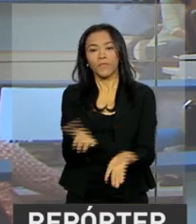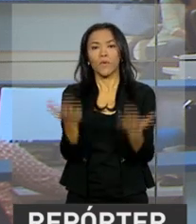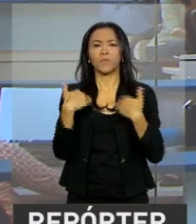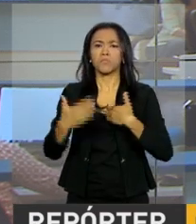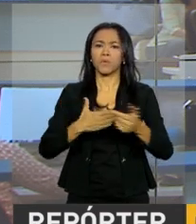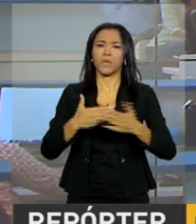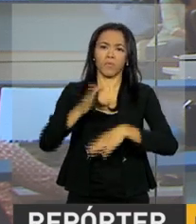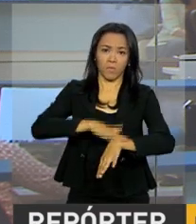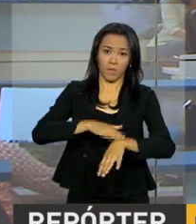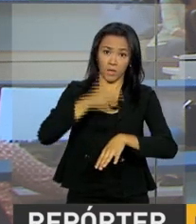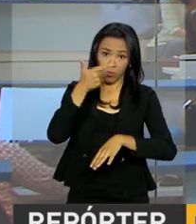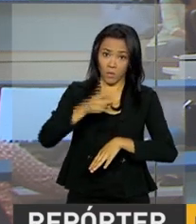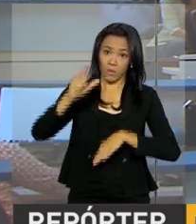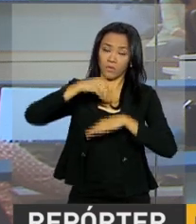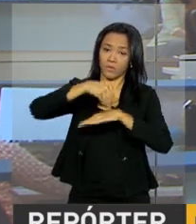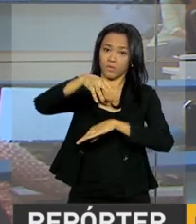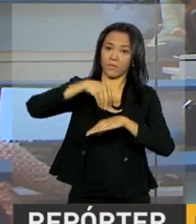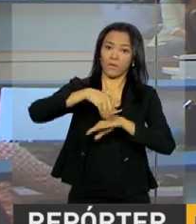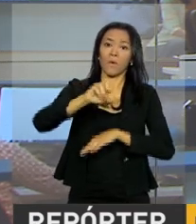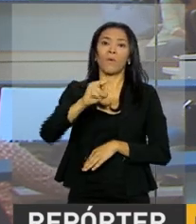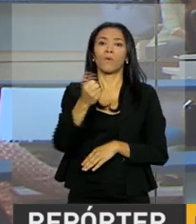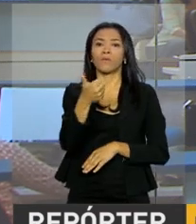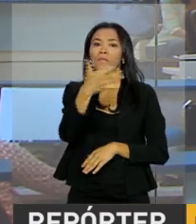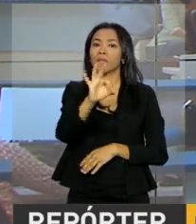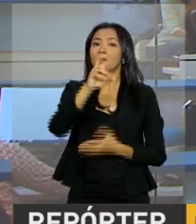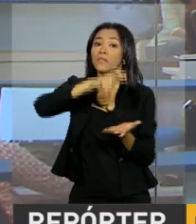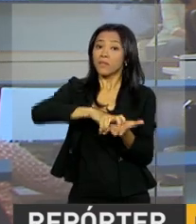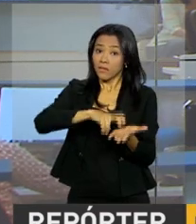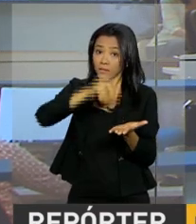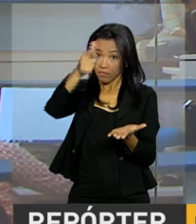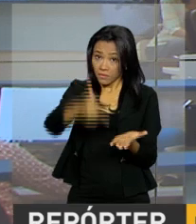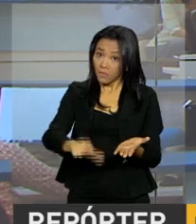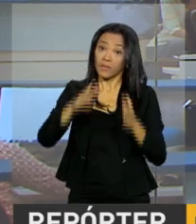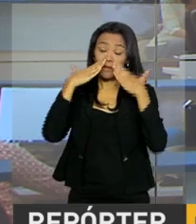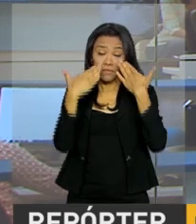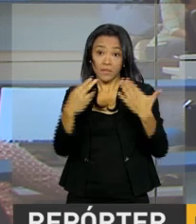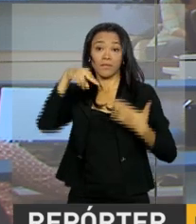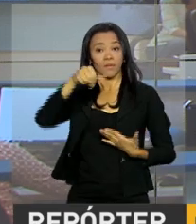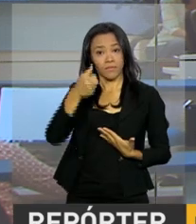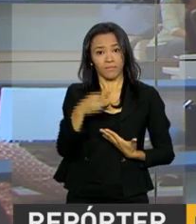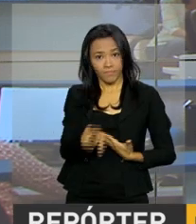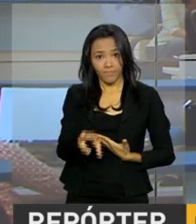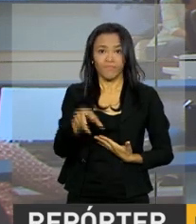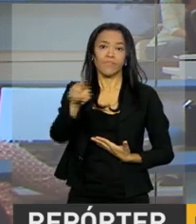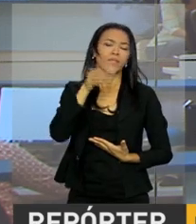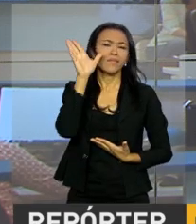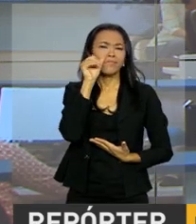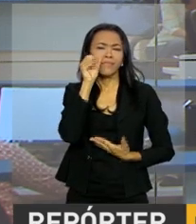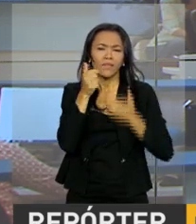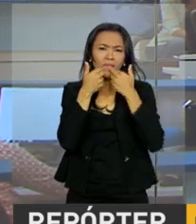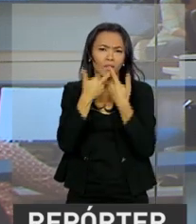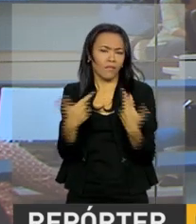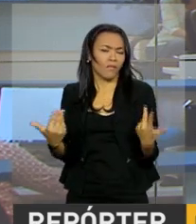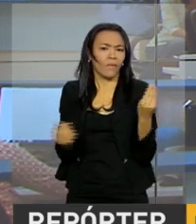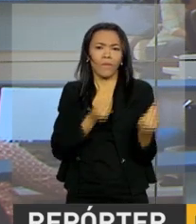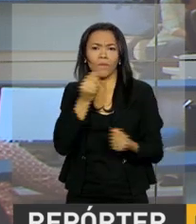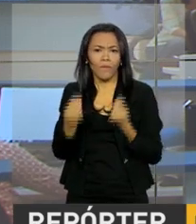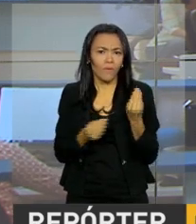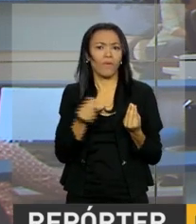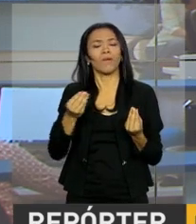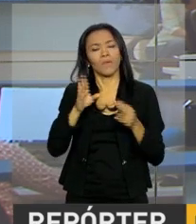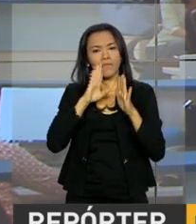qualquer momento com outras informações ou às 10 da manhã na próxima edição do Repórter NBR. Acompanhe as novidades também pelas